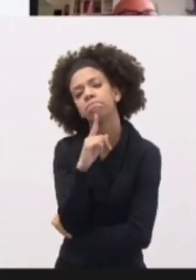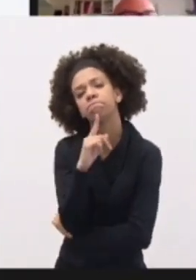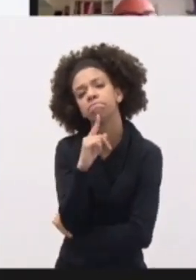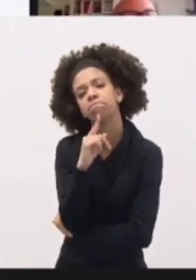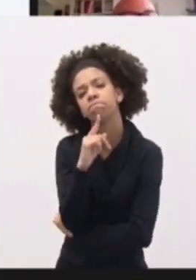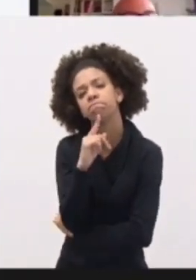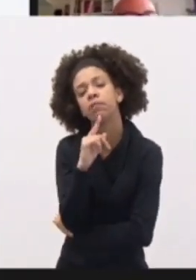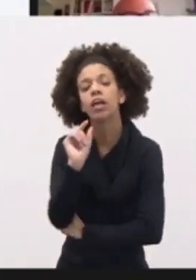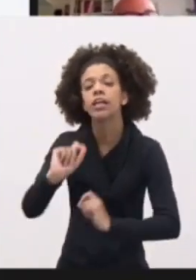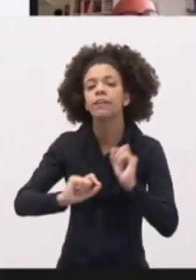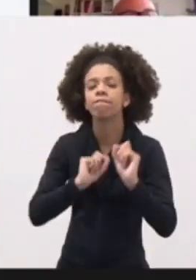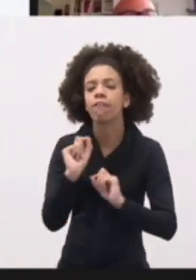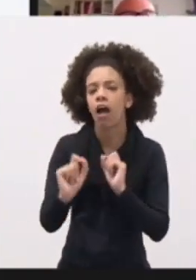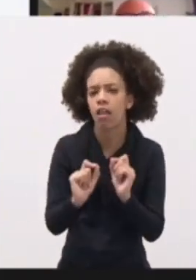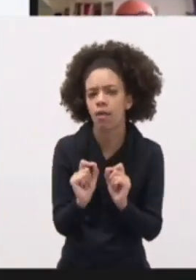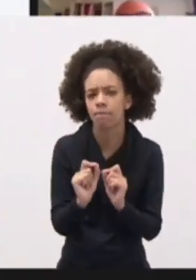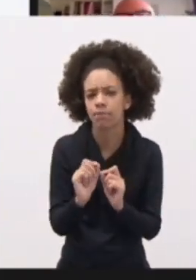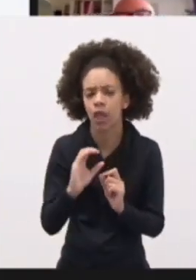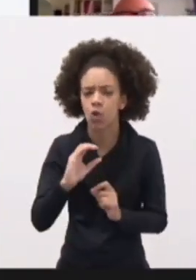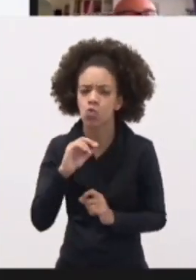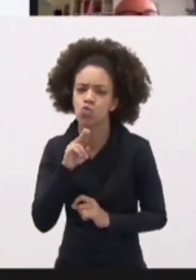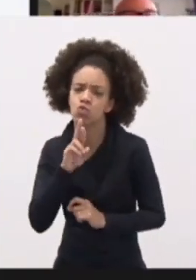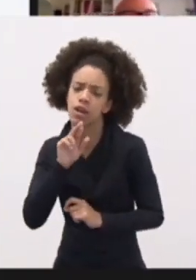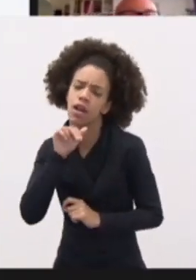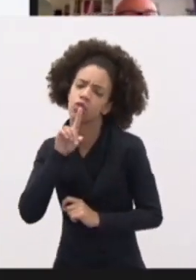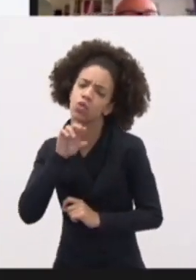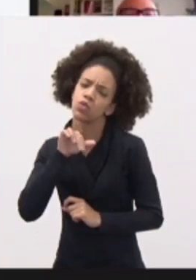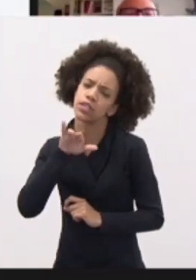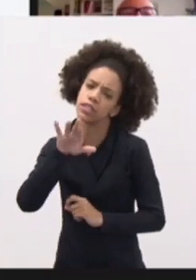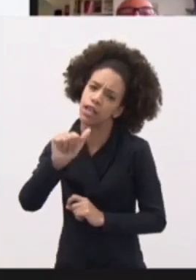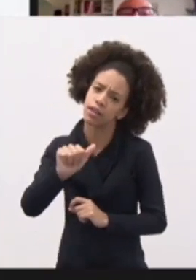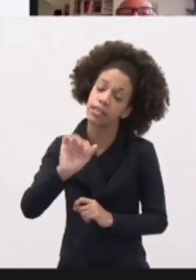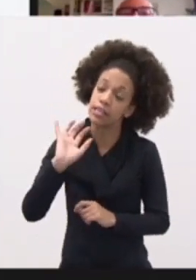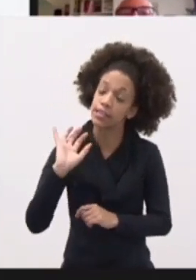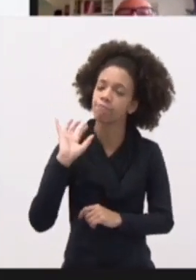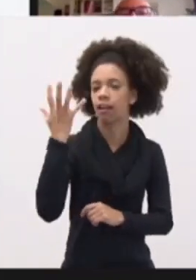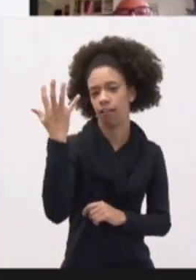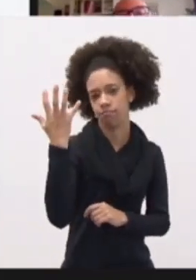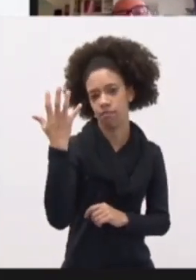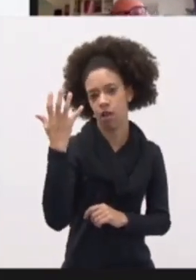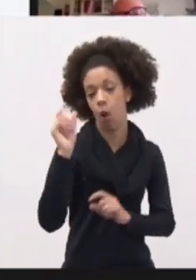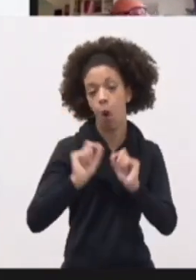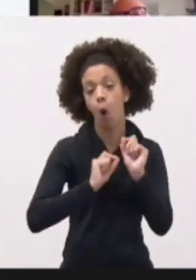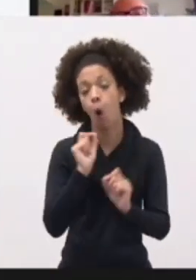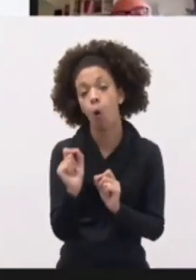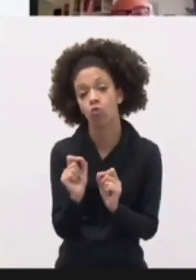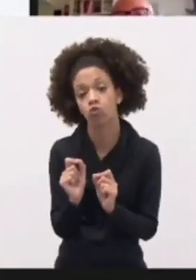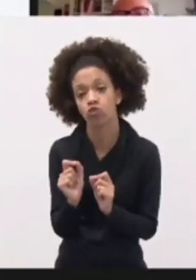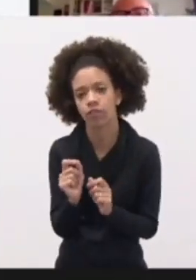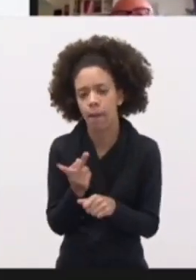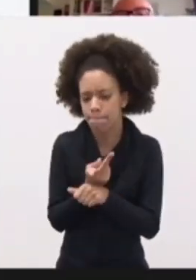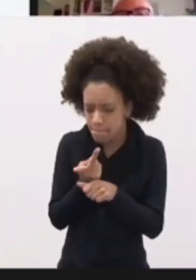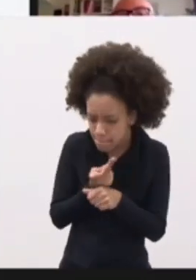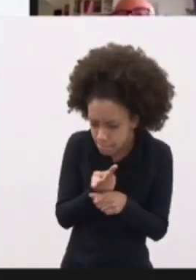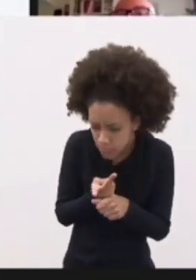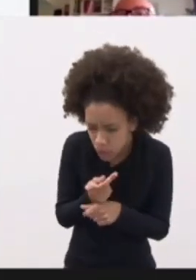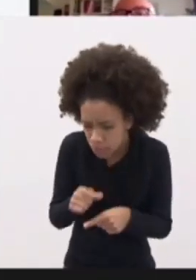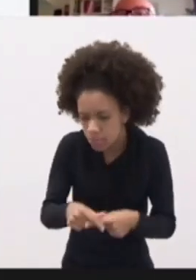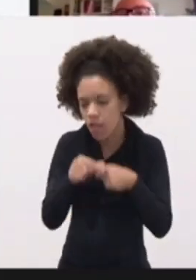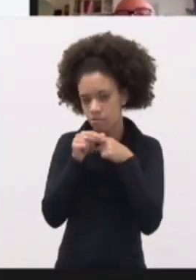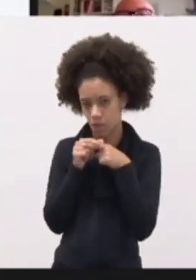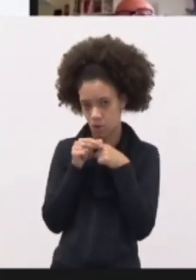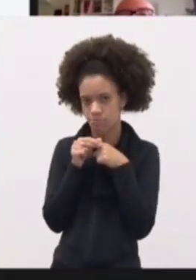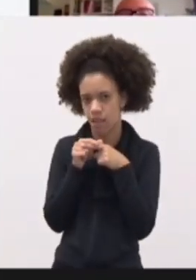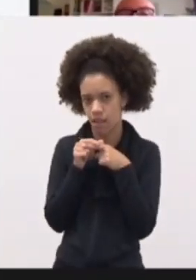que fala da curadoria e criação, onde eu vou passar a buscar, a selecionar,